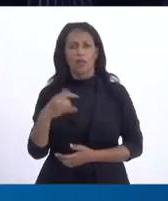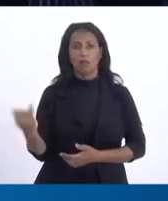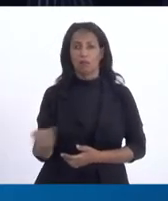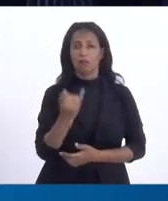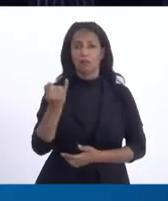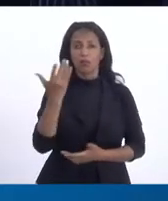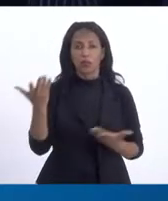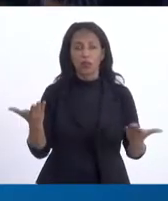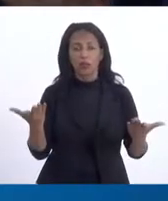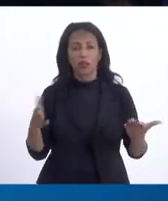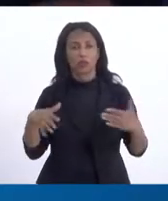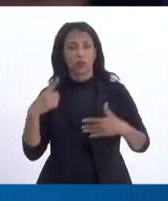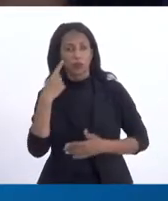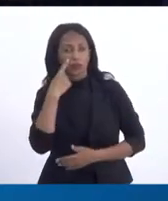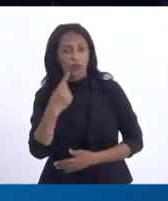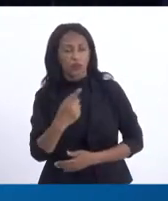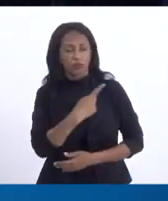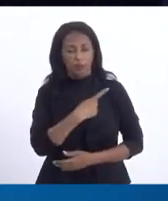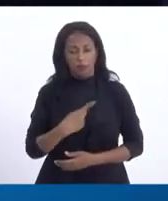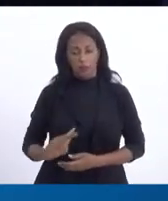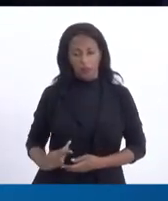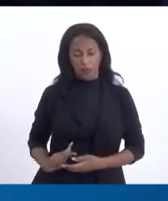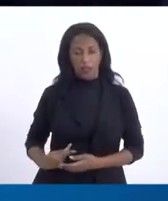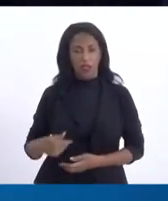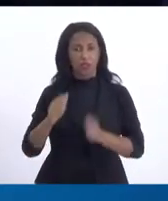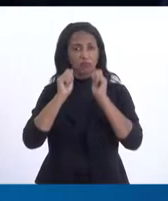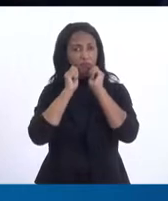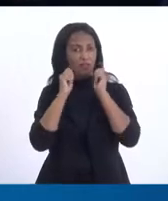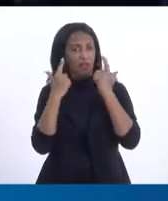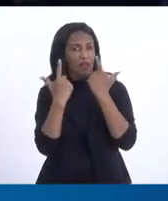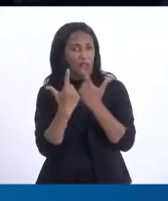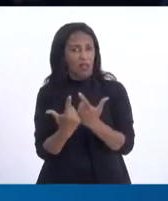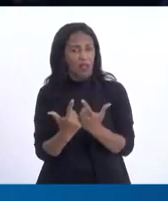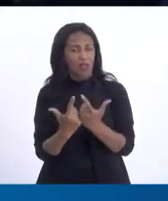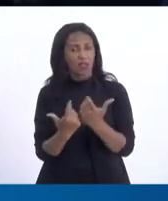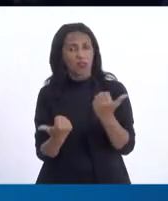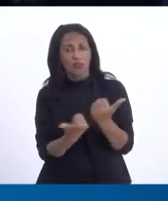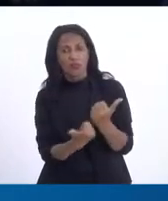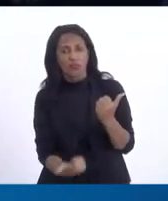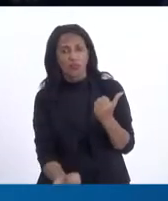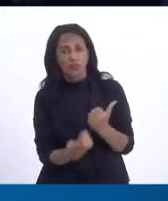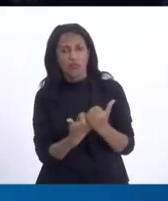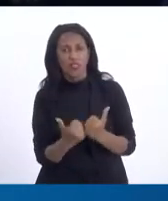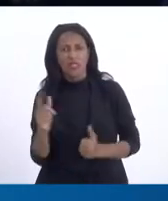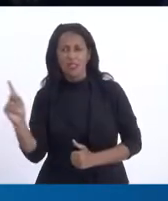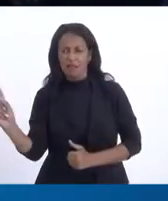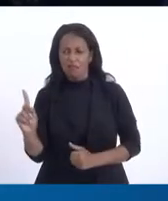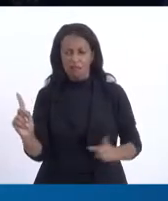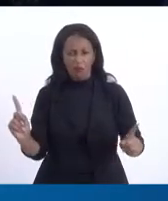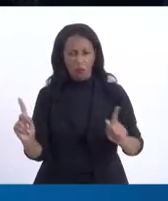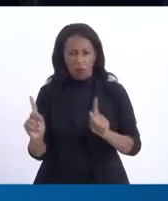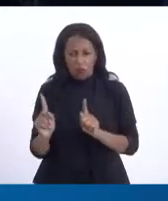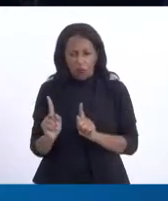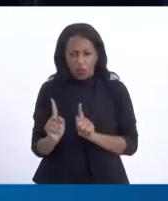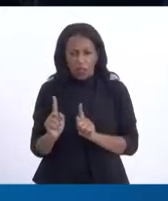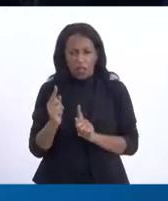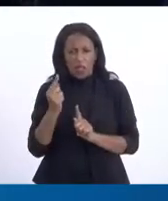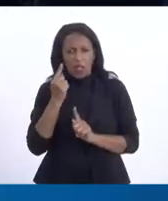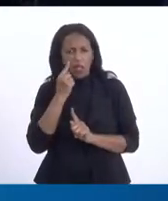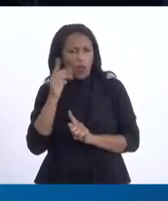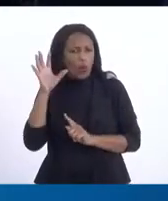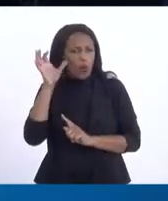importante, quando nós vemos um presidente da Alerge e o seu vice virem ouvir a sociedade do